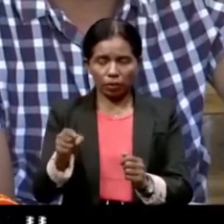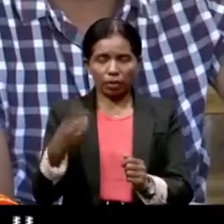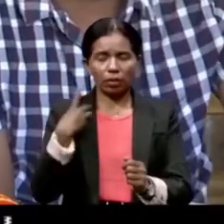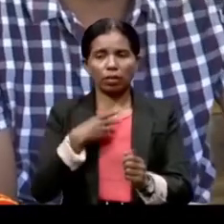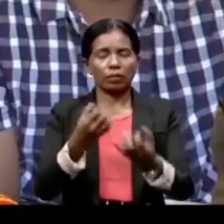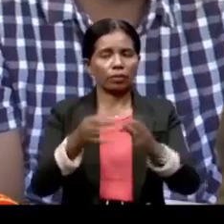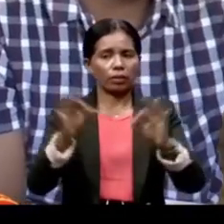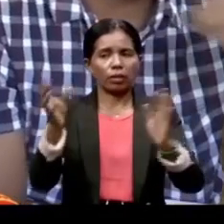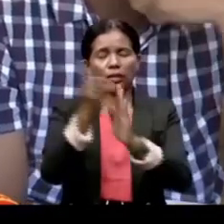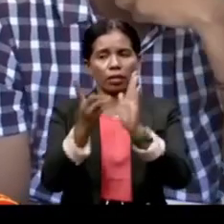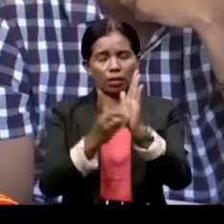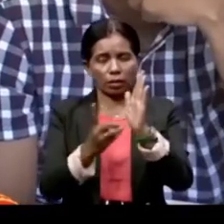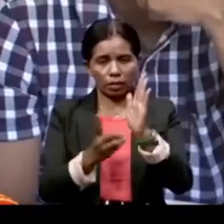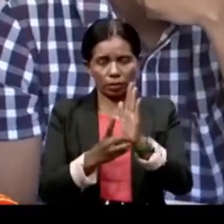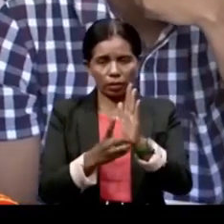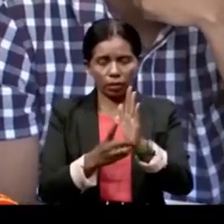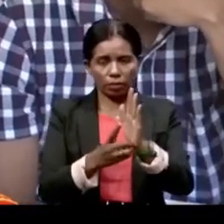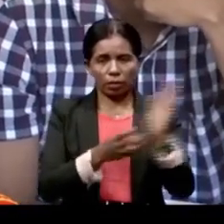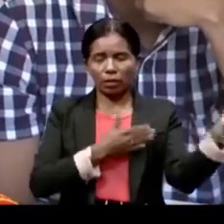capacidade. Dados neve tama,